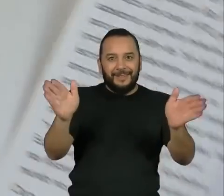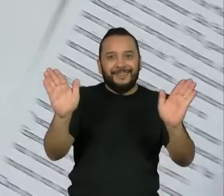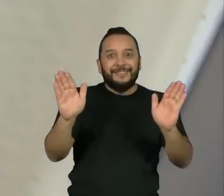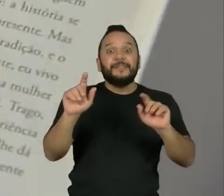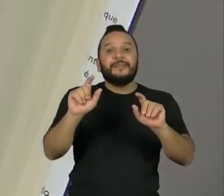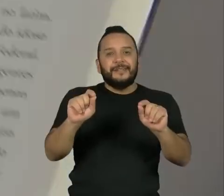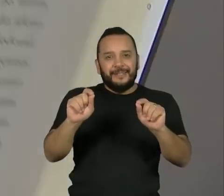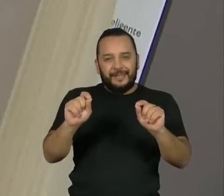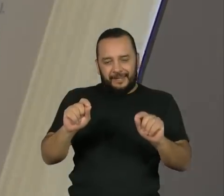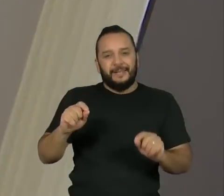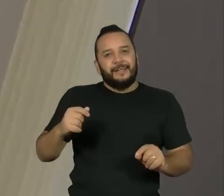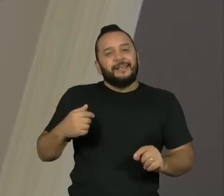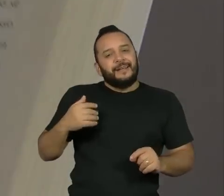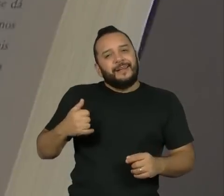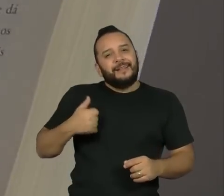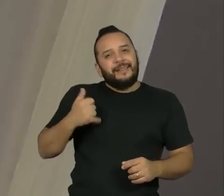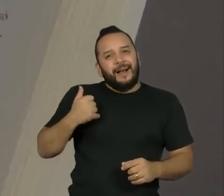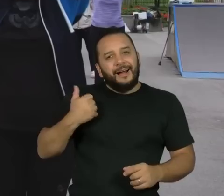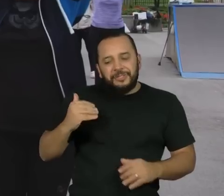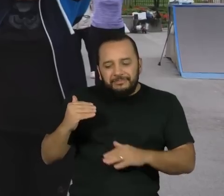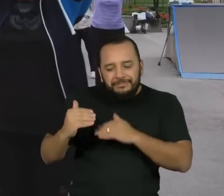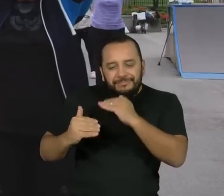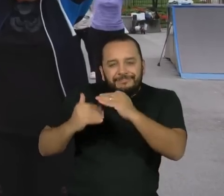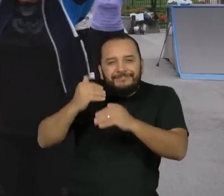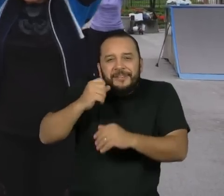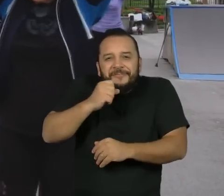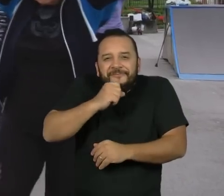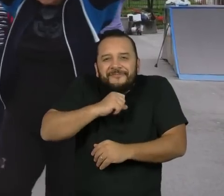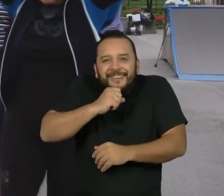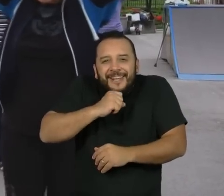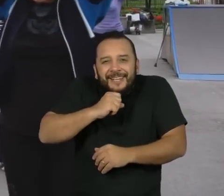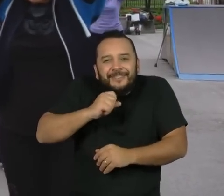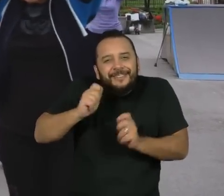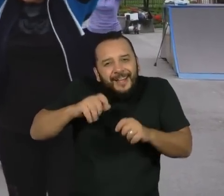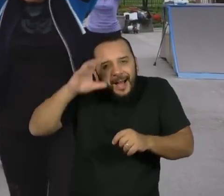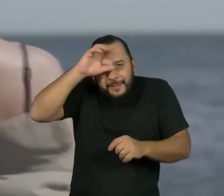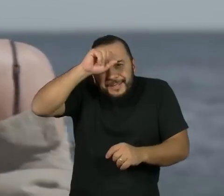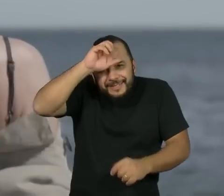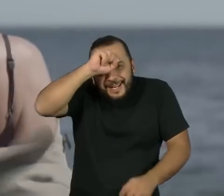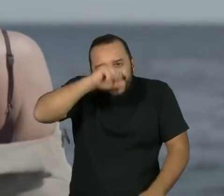fazer do envelhecimento um processo contínuo de aprendizado.